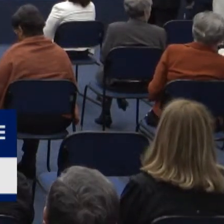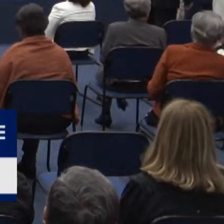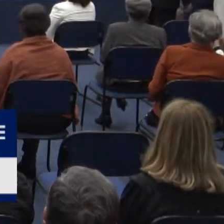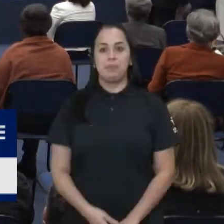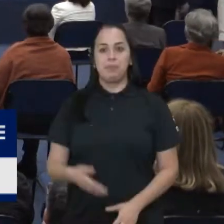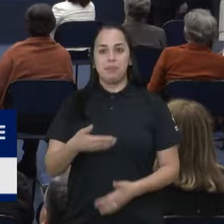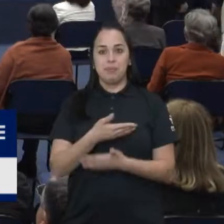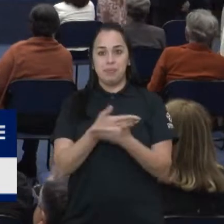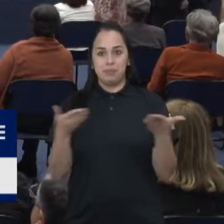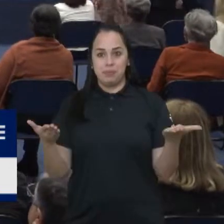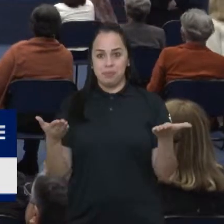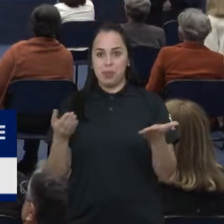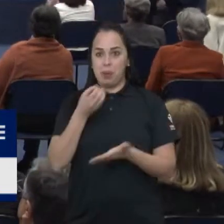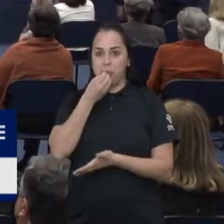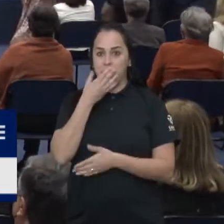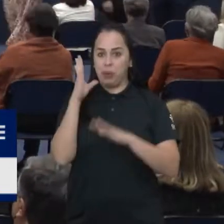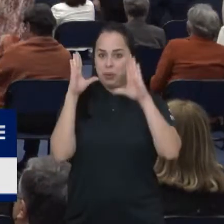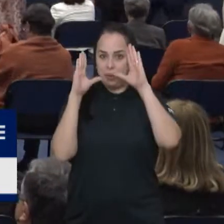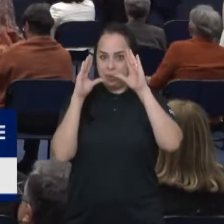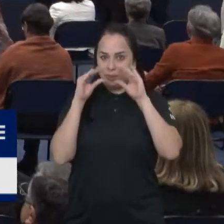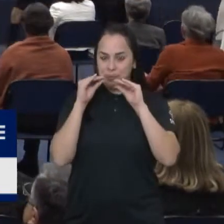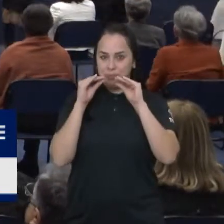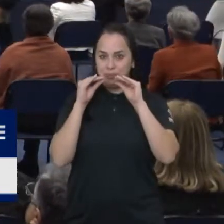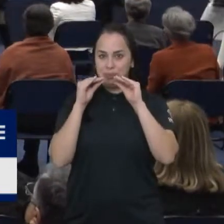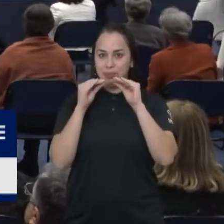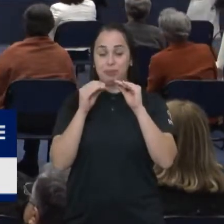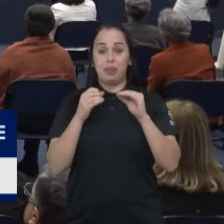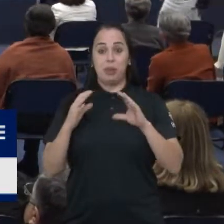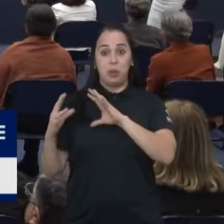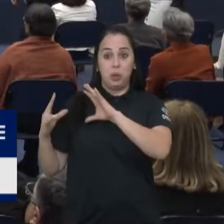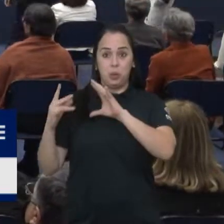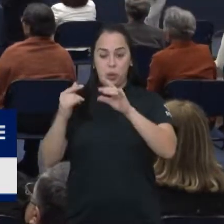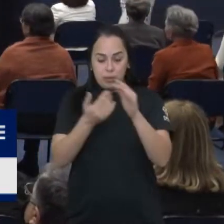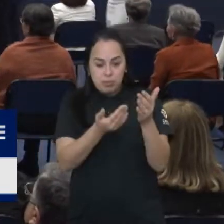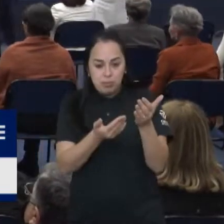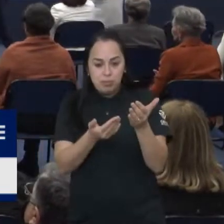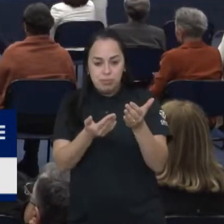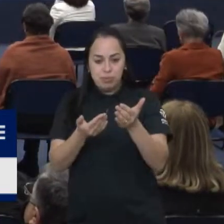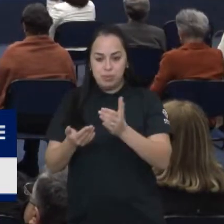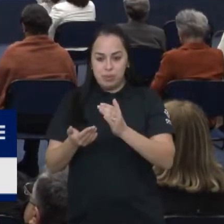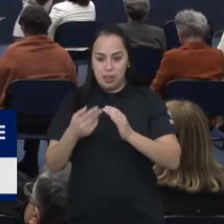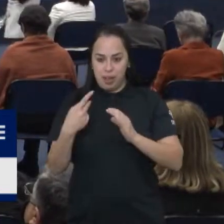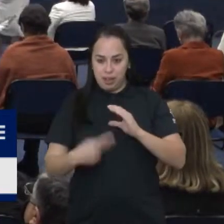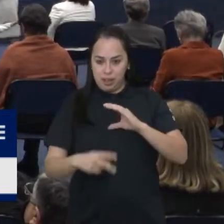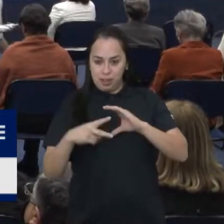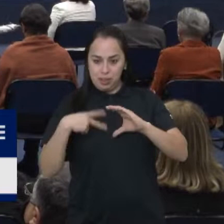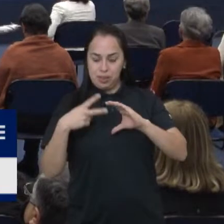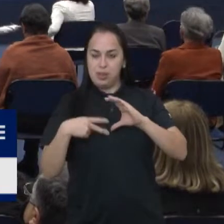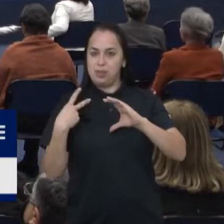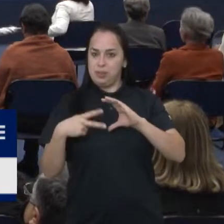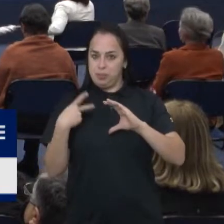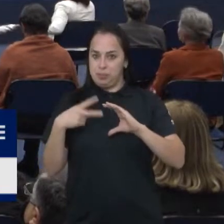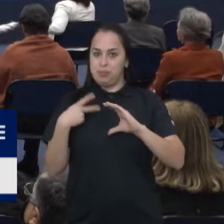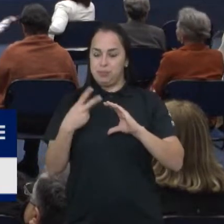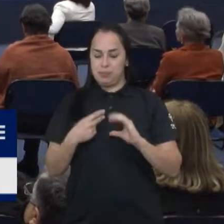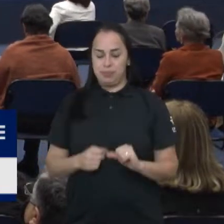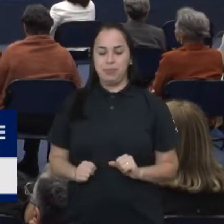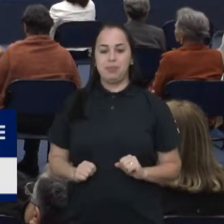Senhoras e senhores, boa noite. Sejam todos bem-vindos à Câmara Municipal de São José dos